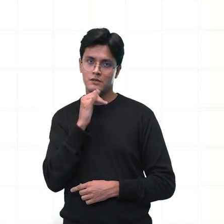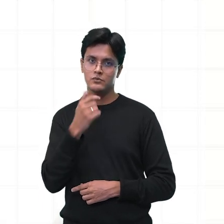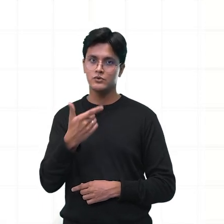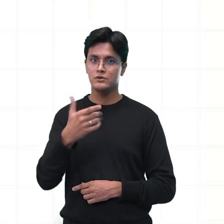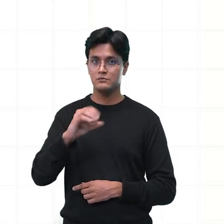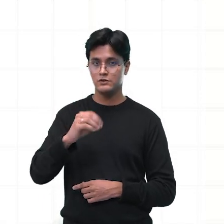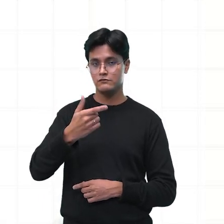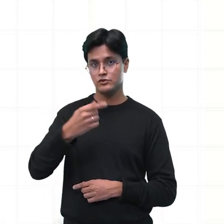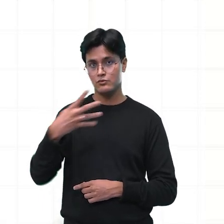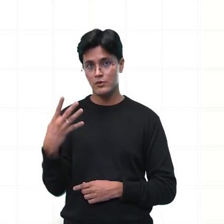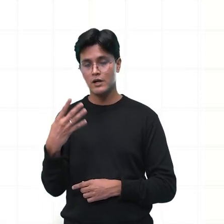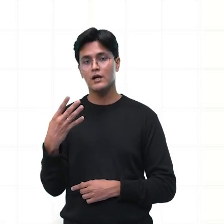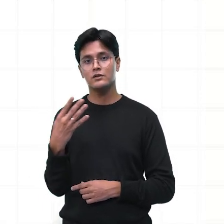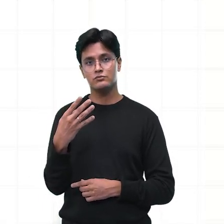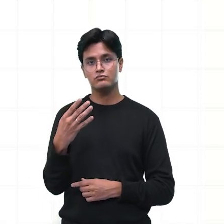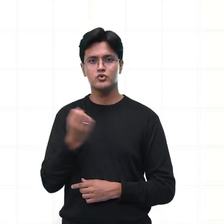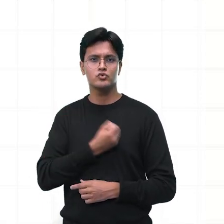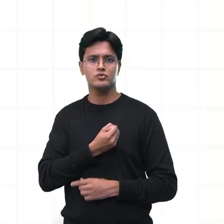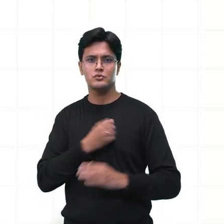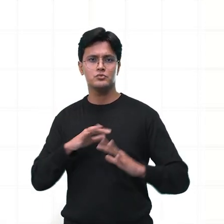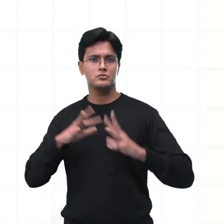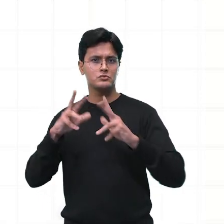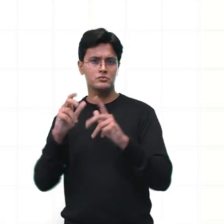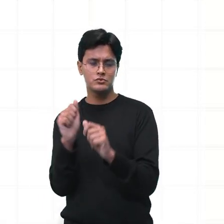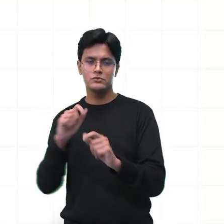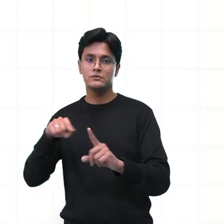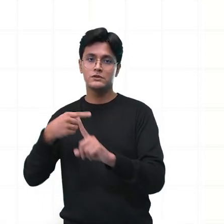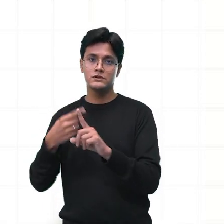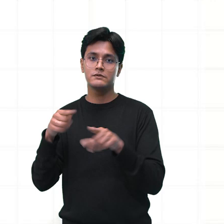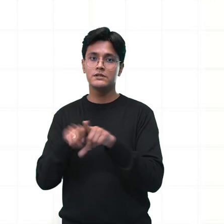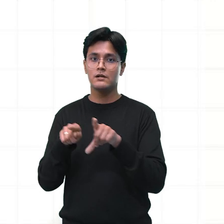2024, todos os números positivos e o 0.